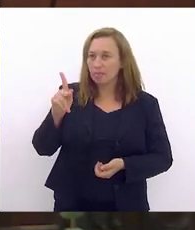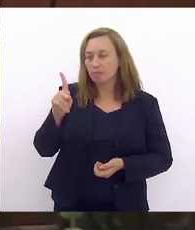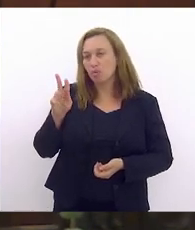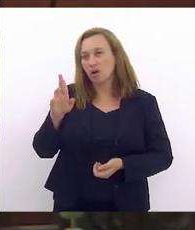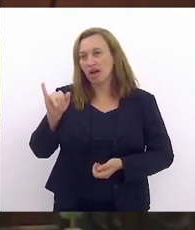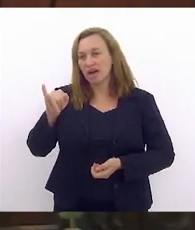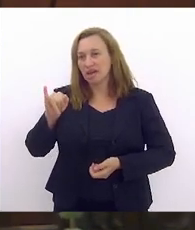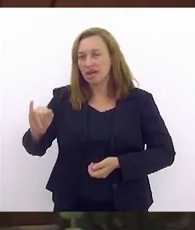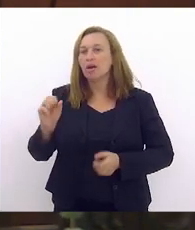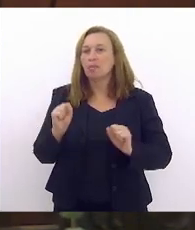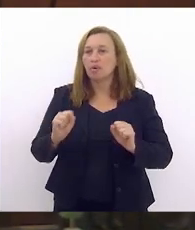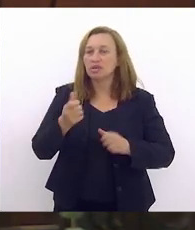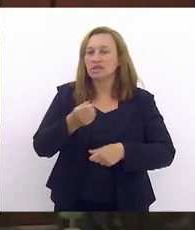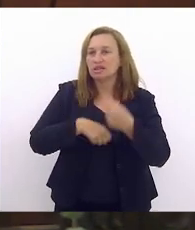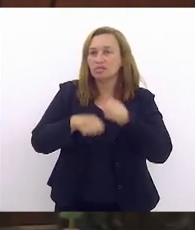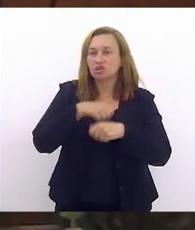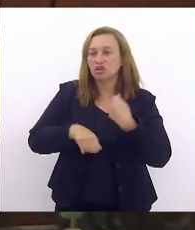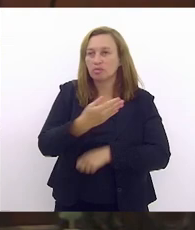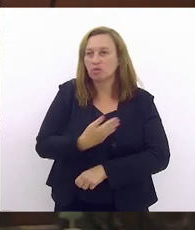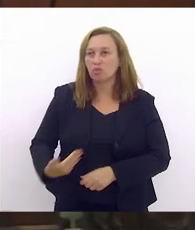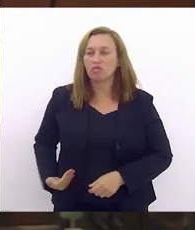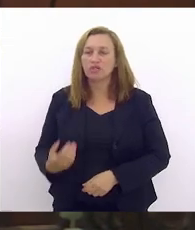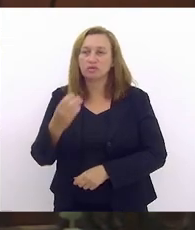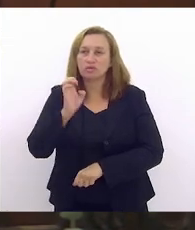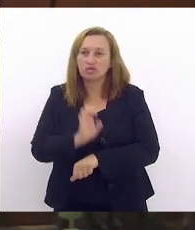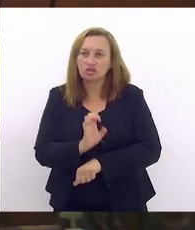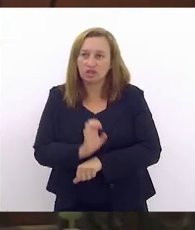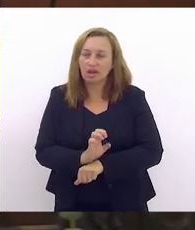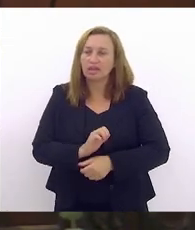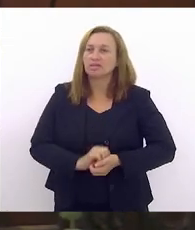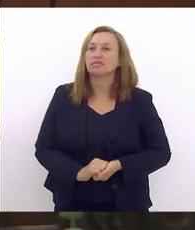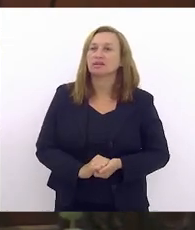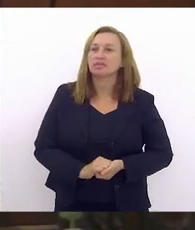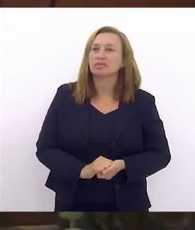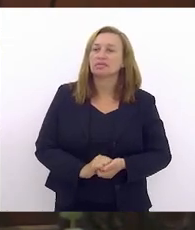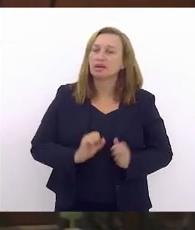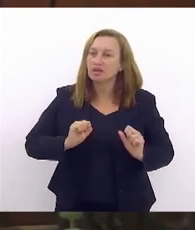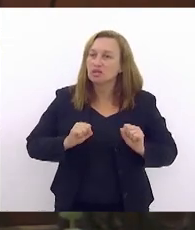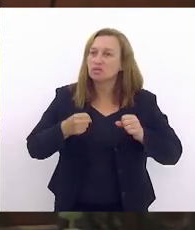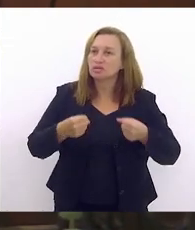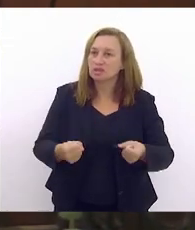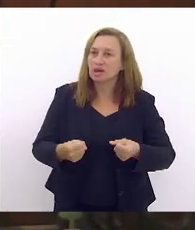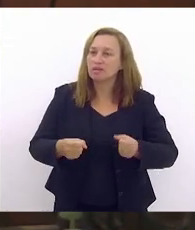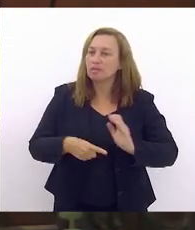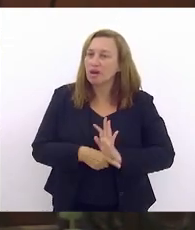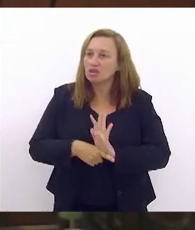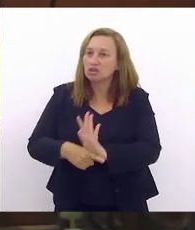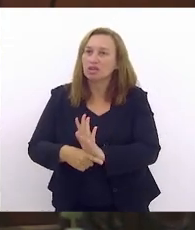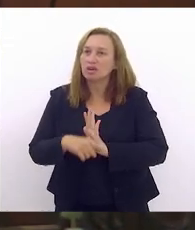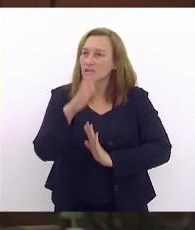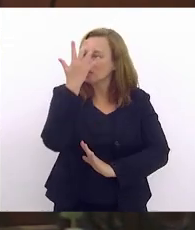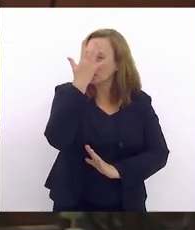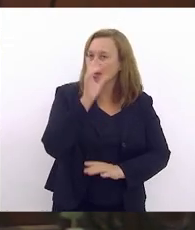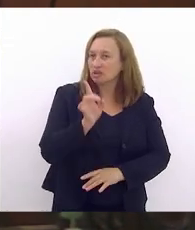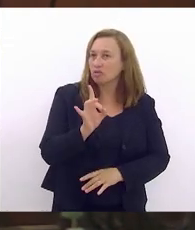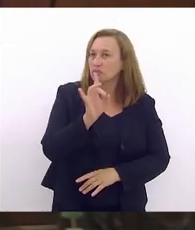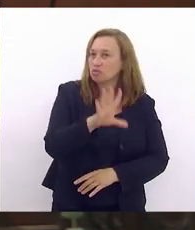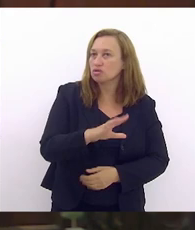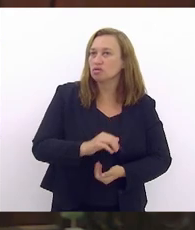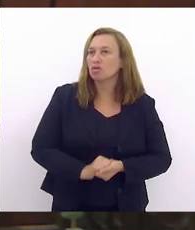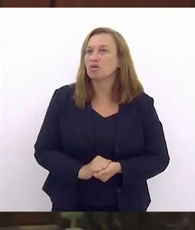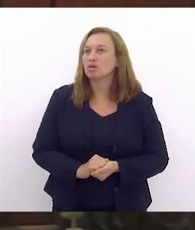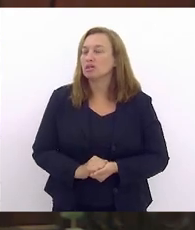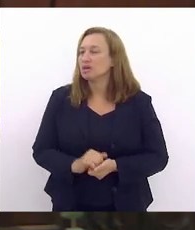Estado está realmente bastante disposto a contribuir com o carnaval, não só da